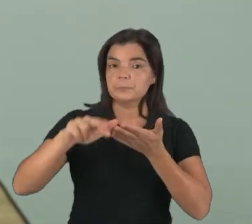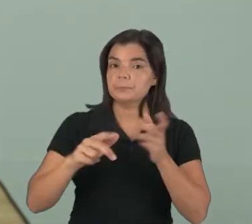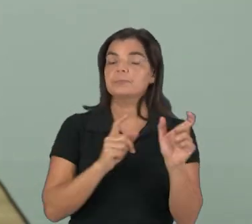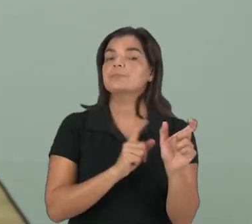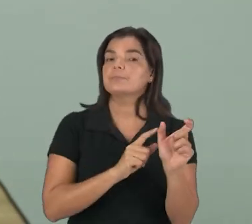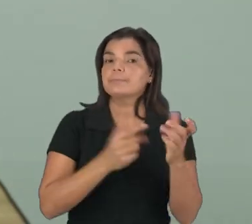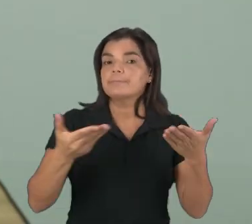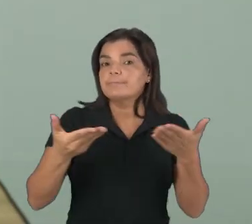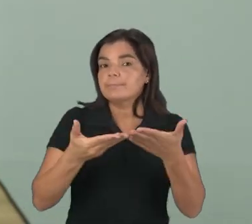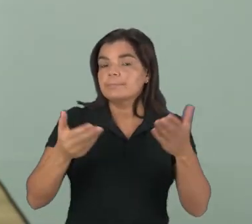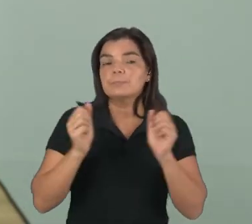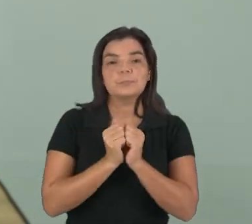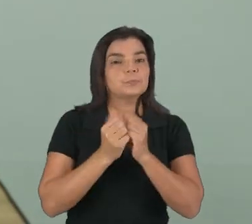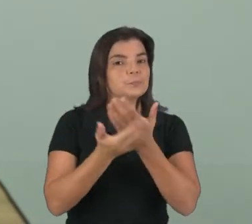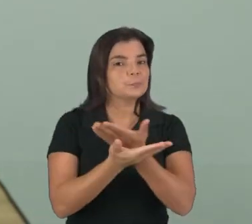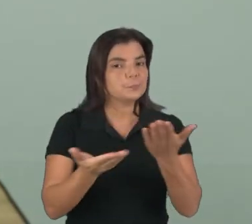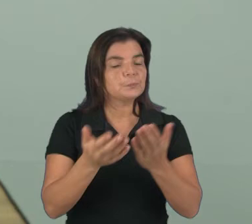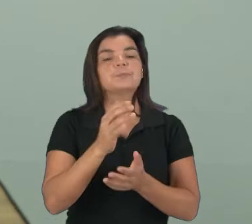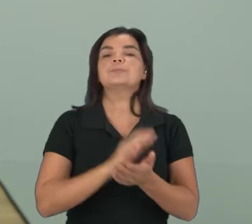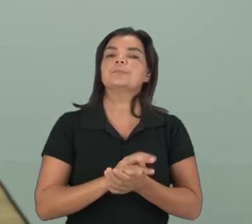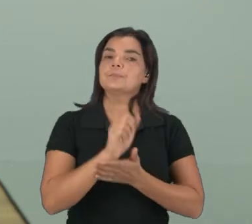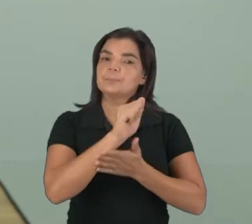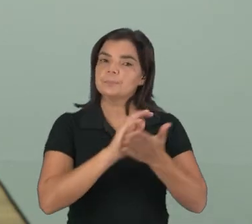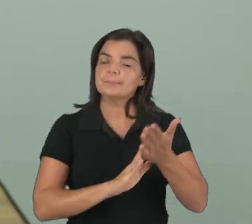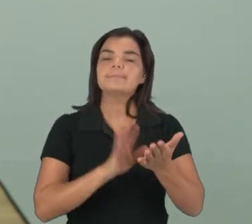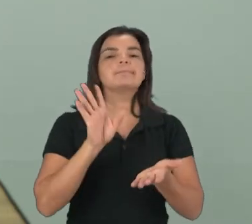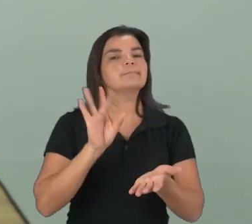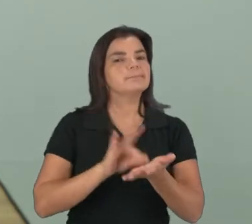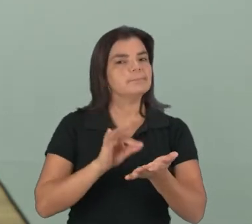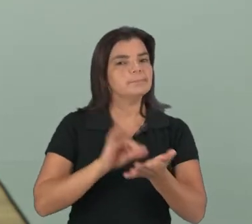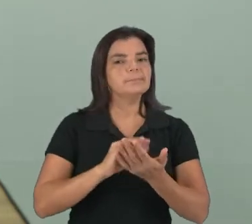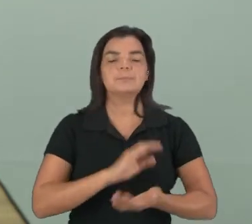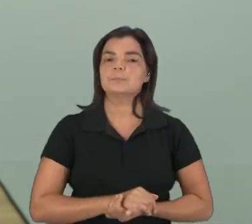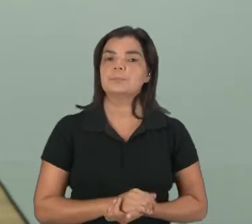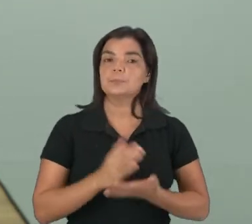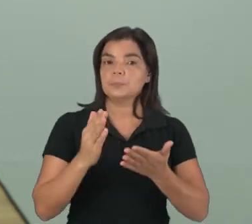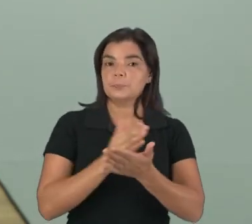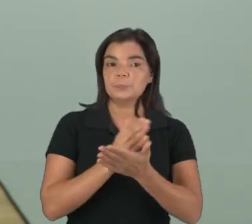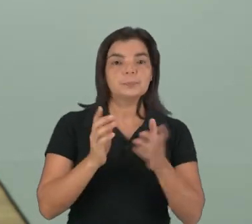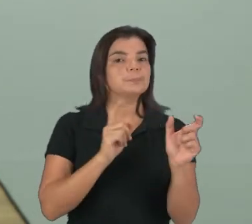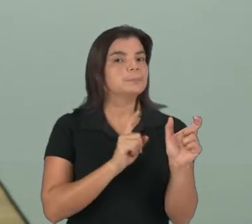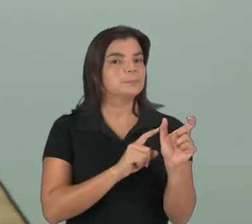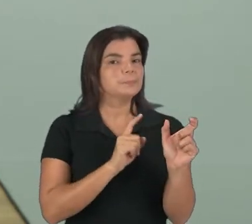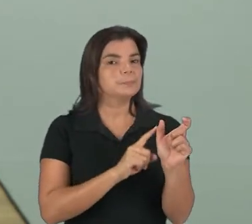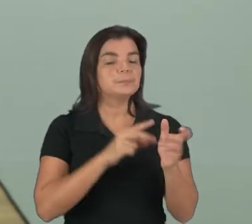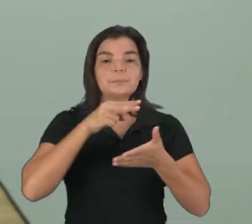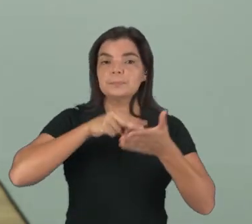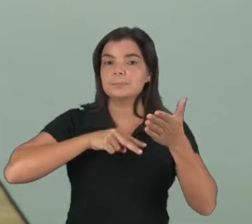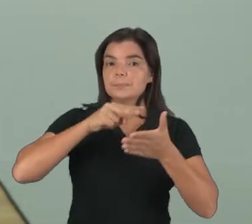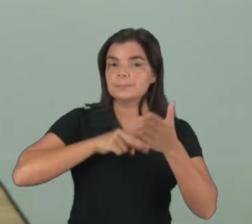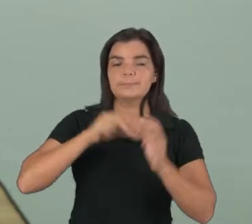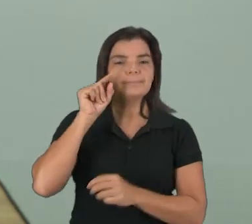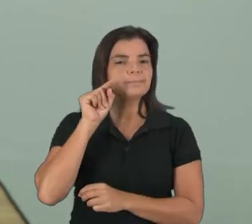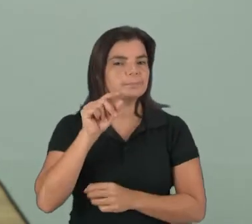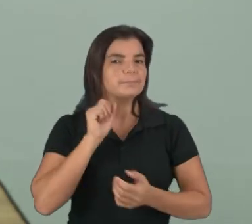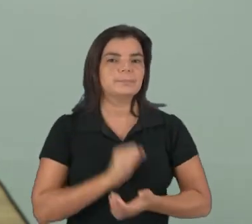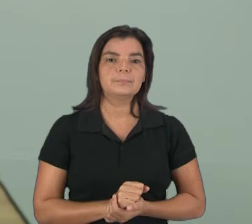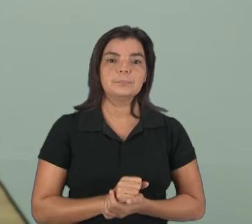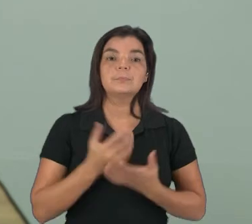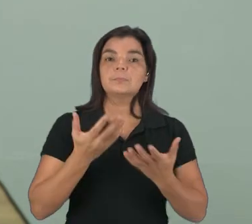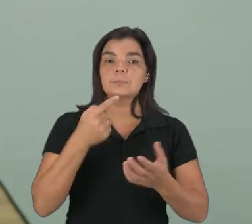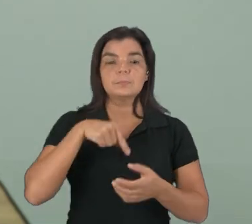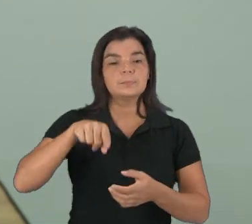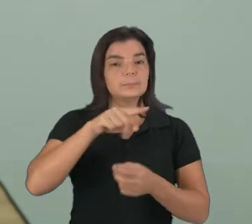e agora eu quero fazer com vocês um exercitando. Isso mesmo, eu trouxe aqui algumas palavras e eu vou ler ela para vocês e eu quero que